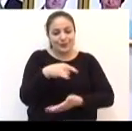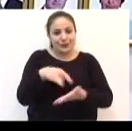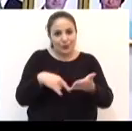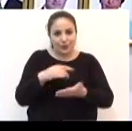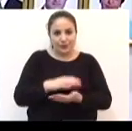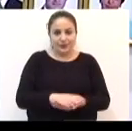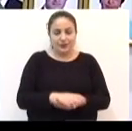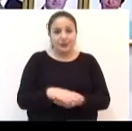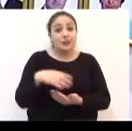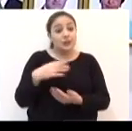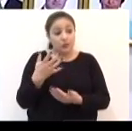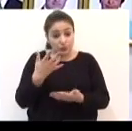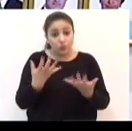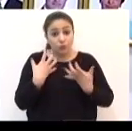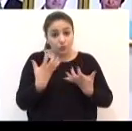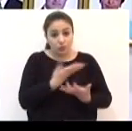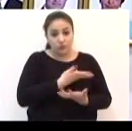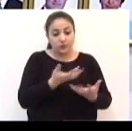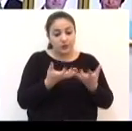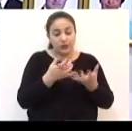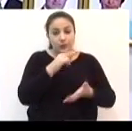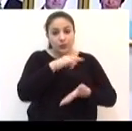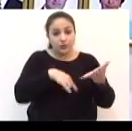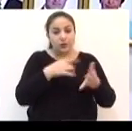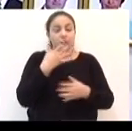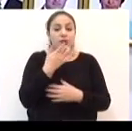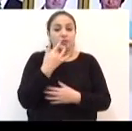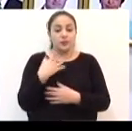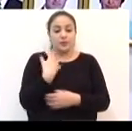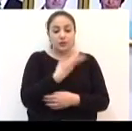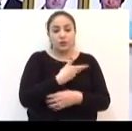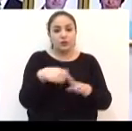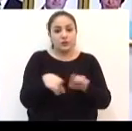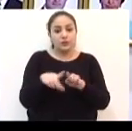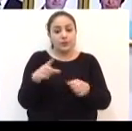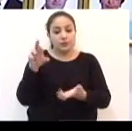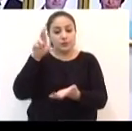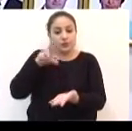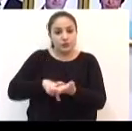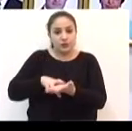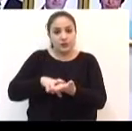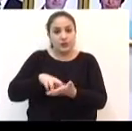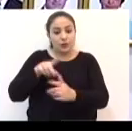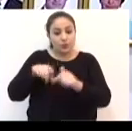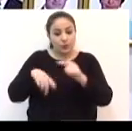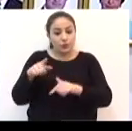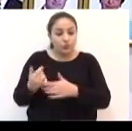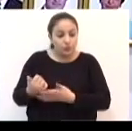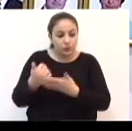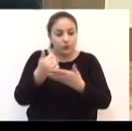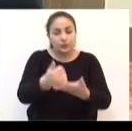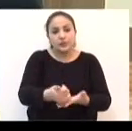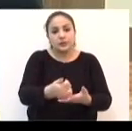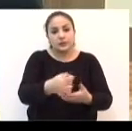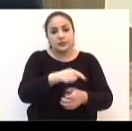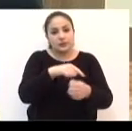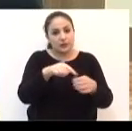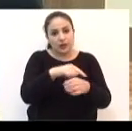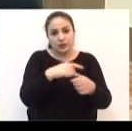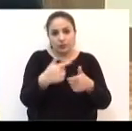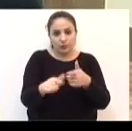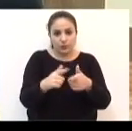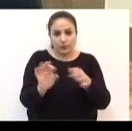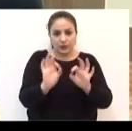com nota da propriedade, porque facilita ao agricultor e tem uma garantia também que esse produto veio para a cidade e não for desviado, né? Já o